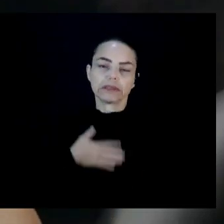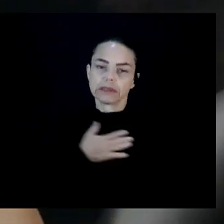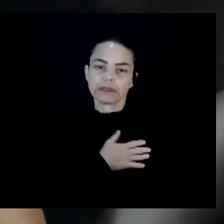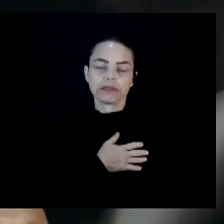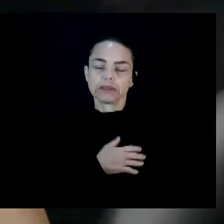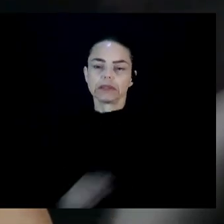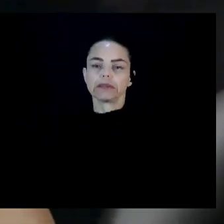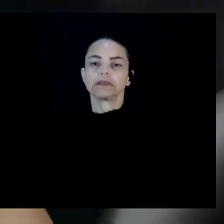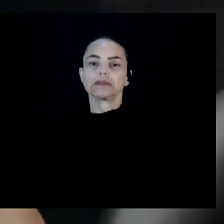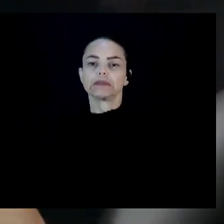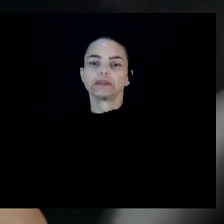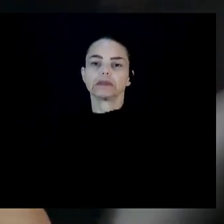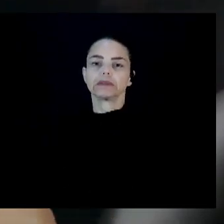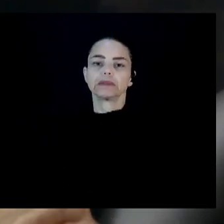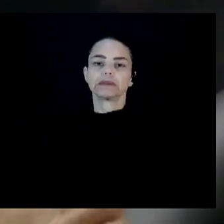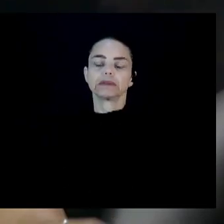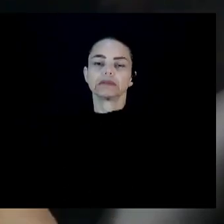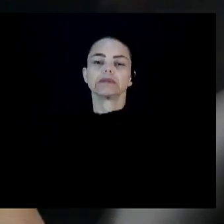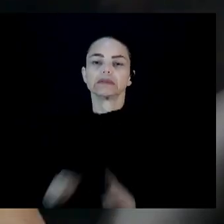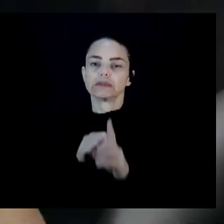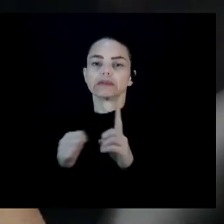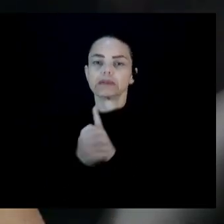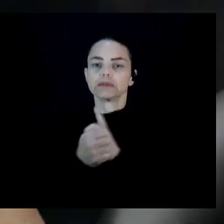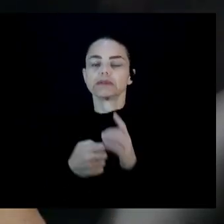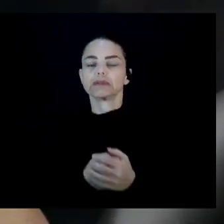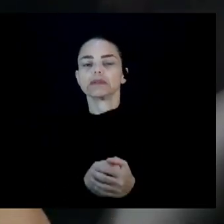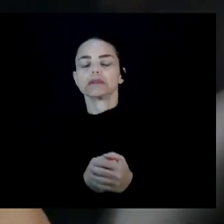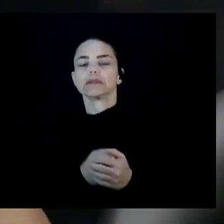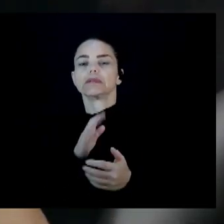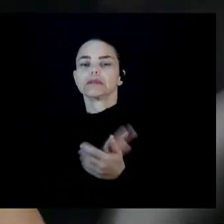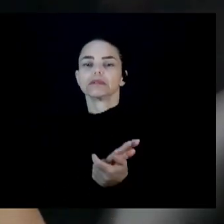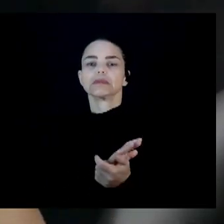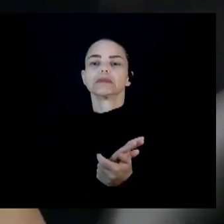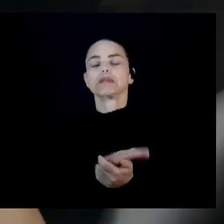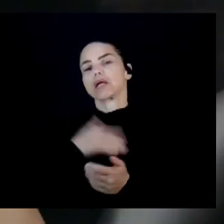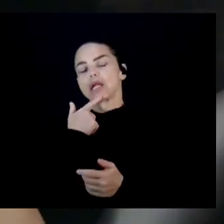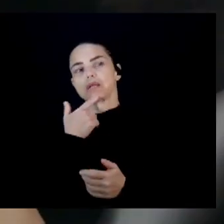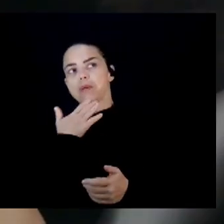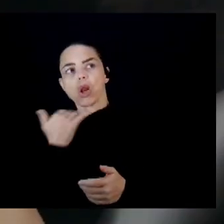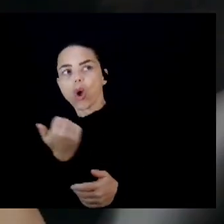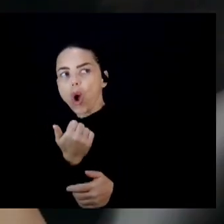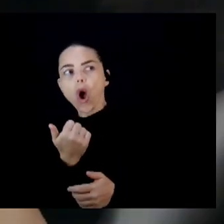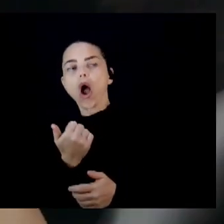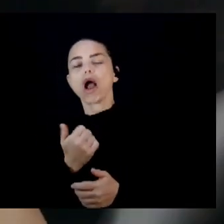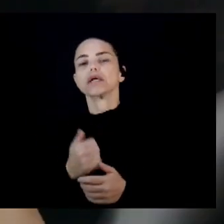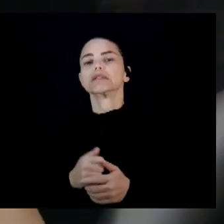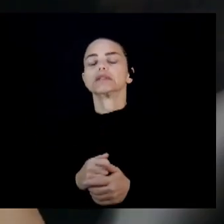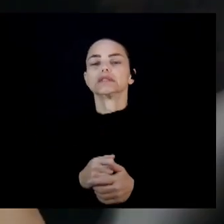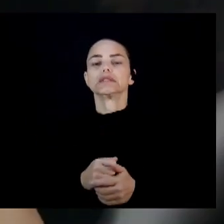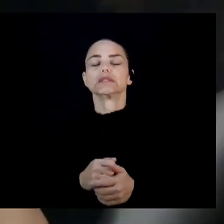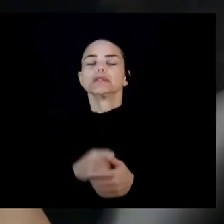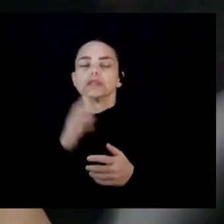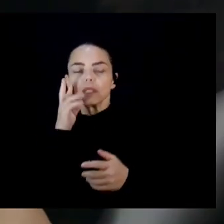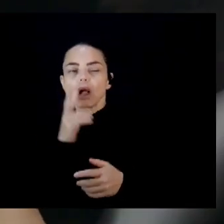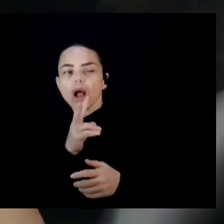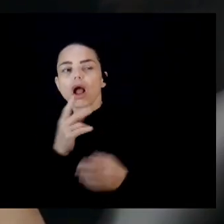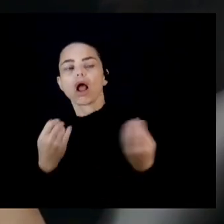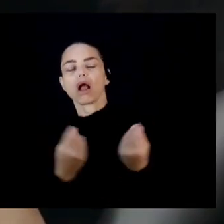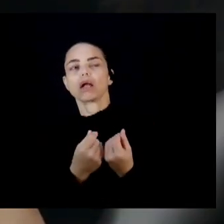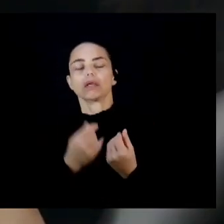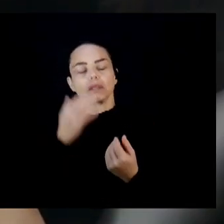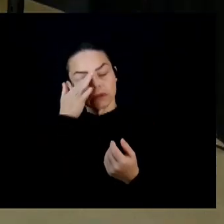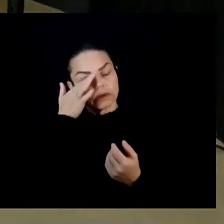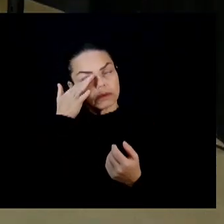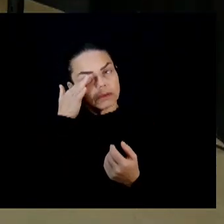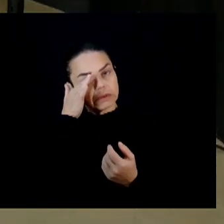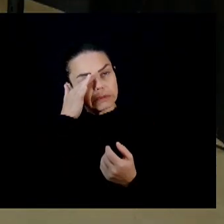você, que socializa, né? Quando você entra num contexto de performar, realmente precisa um olhar um pouco mais abrangente para compreender. Aí